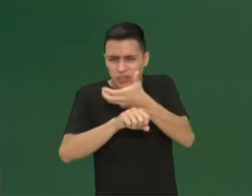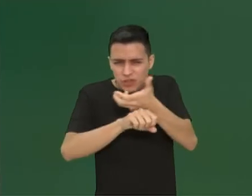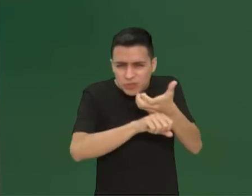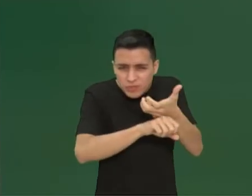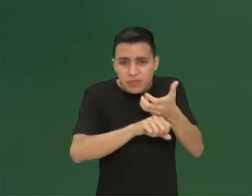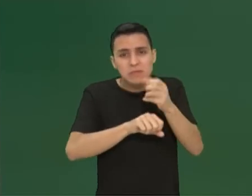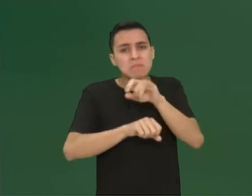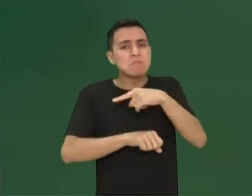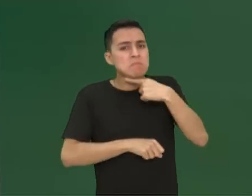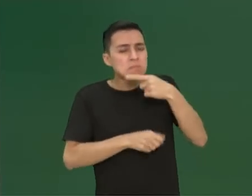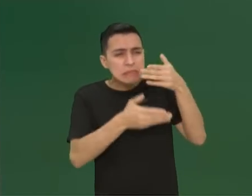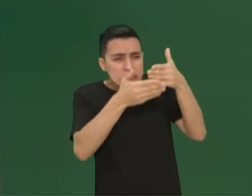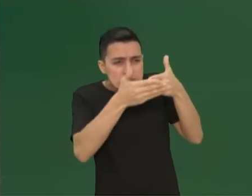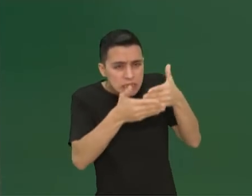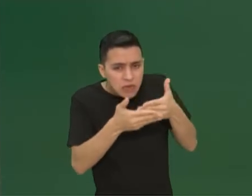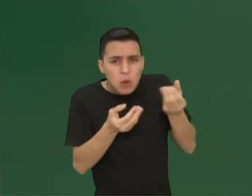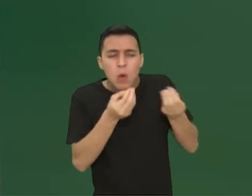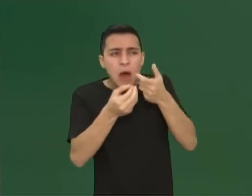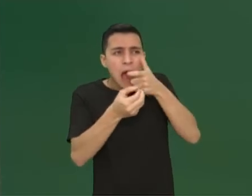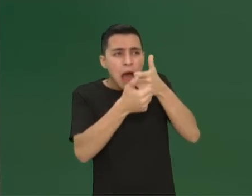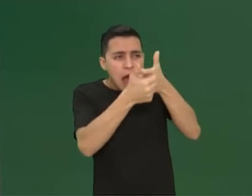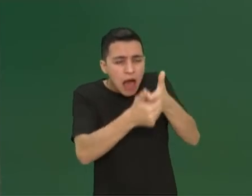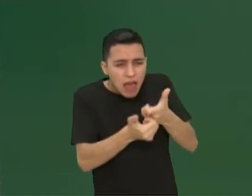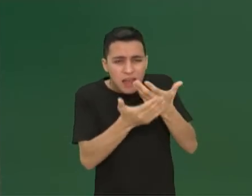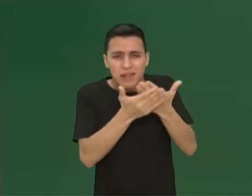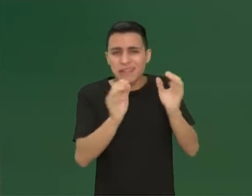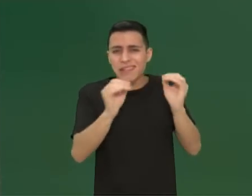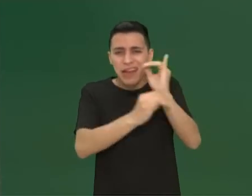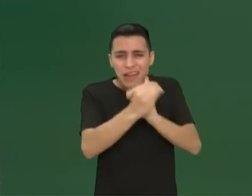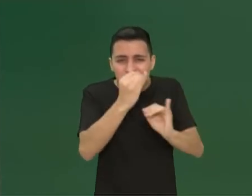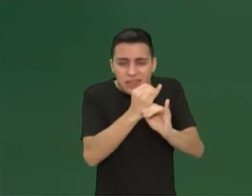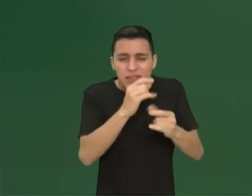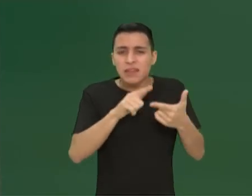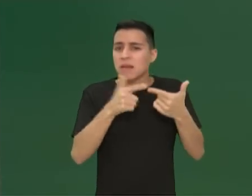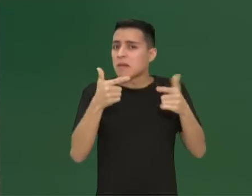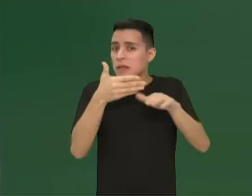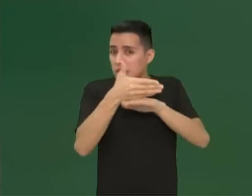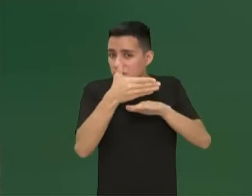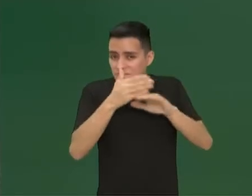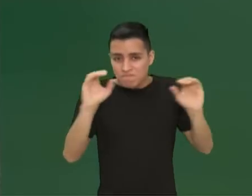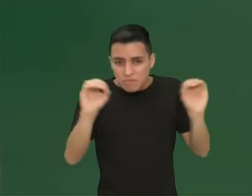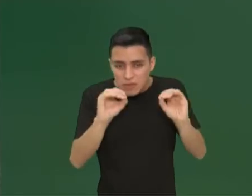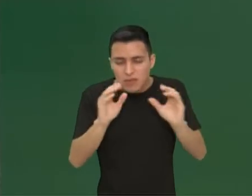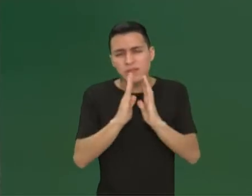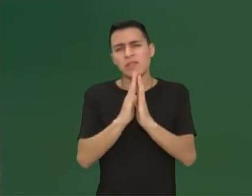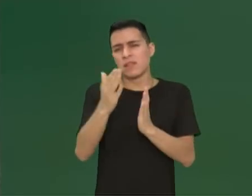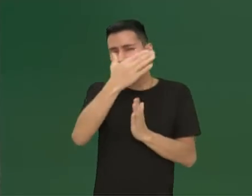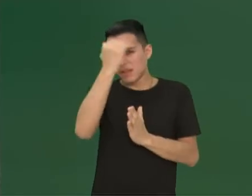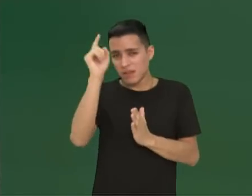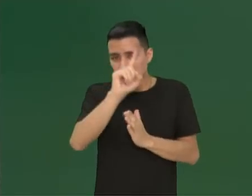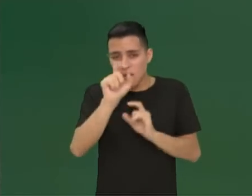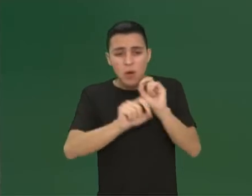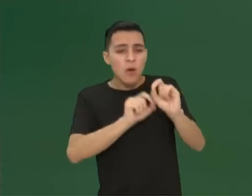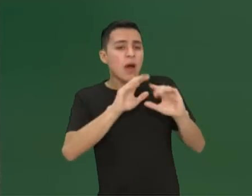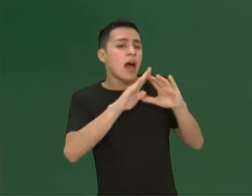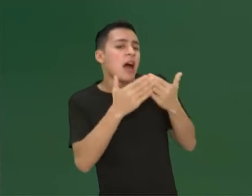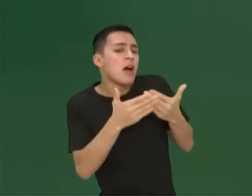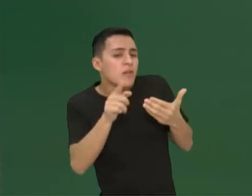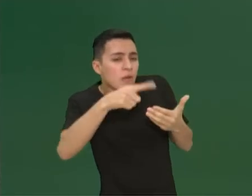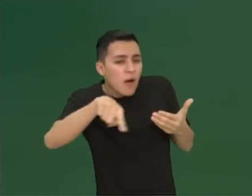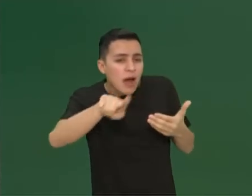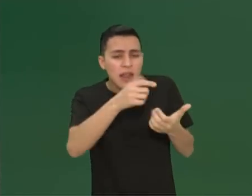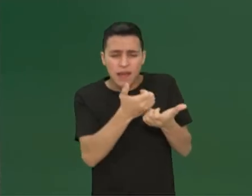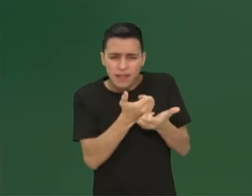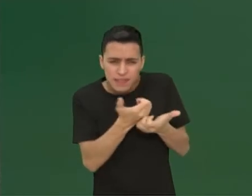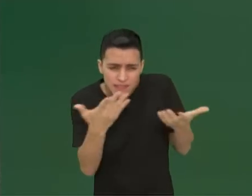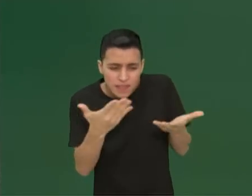Se não está conseguindo acompanhar, não tem internet, não tem o acesso, não esqueça que a sua escola disponibiliza